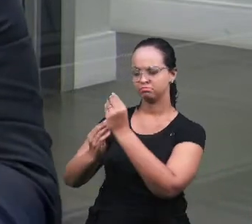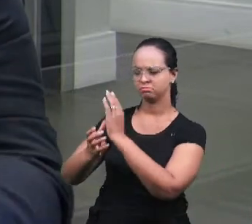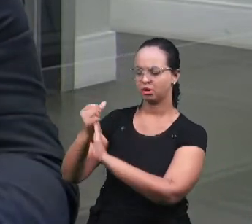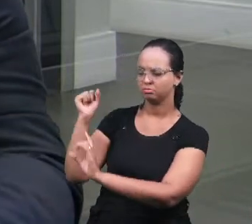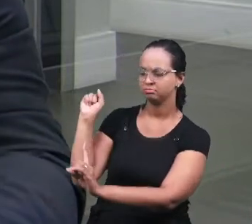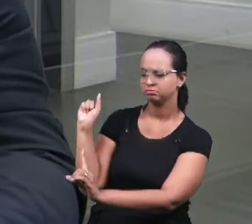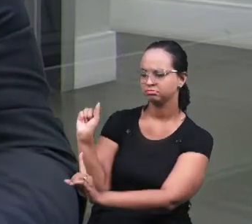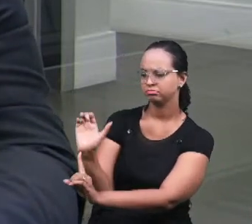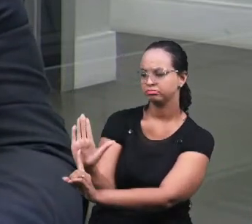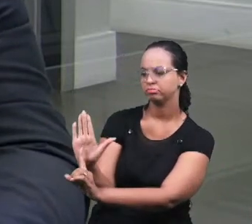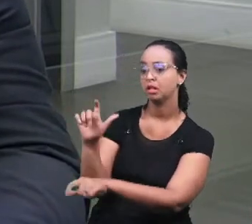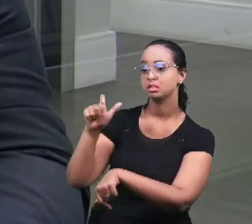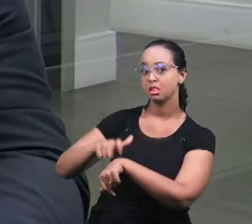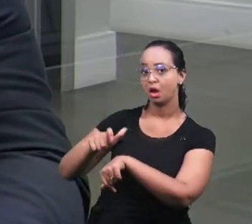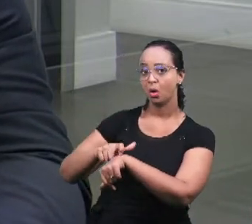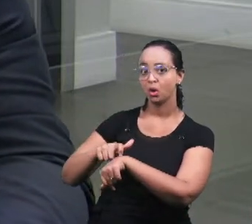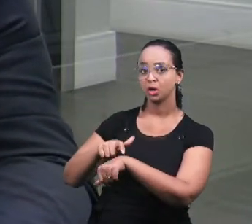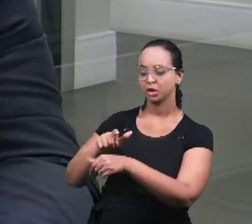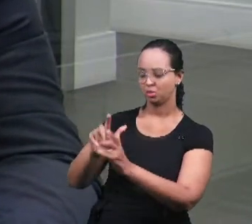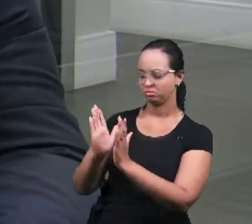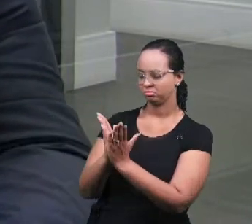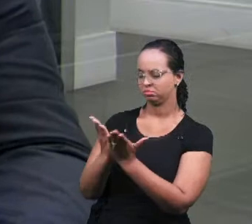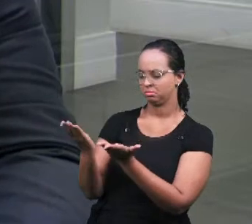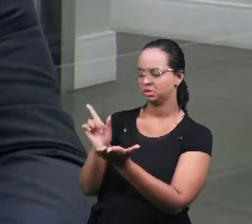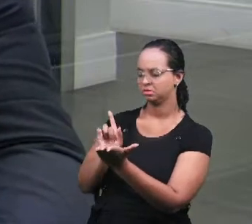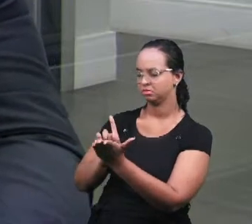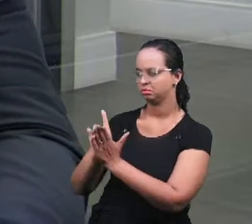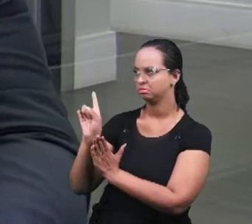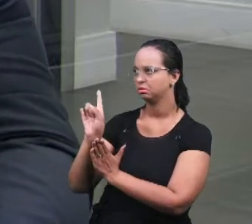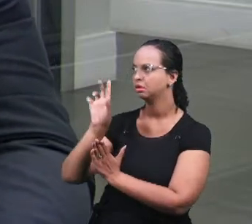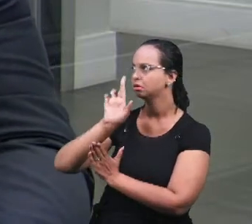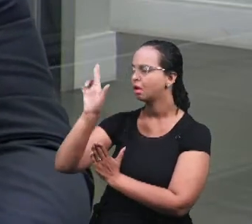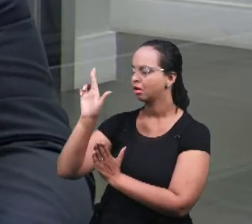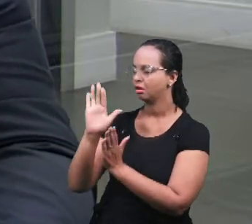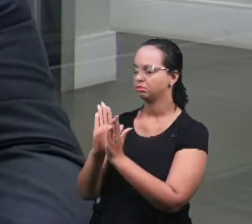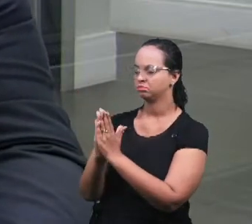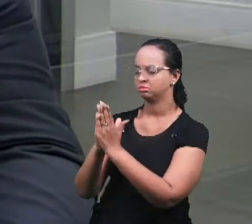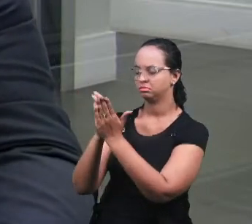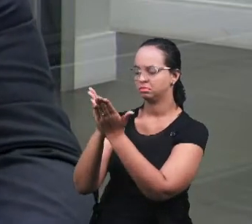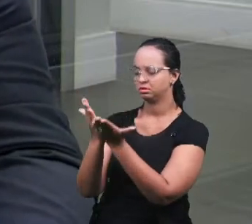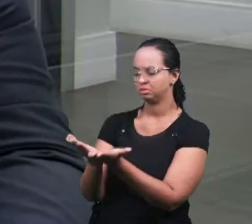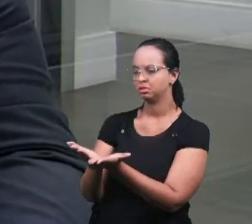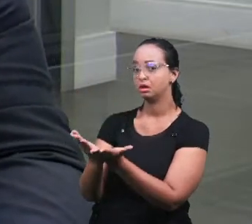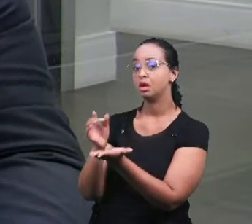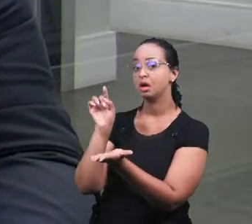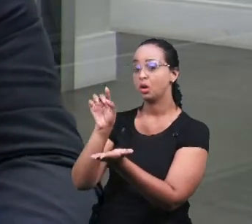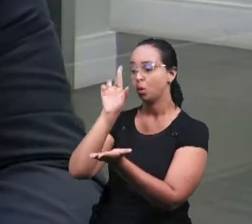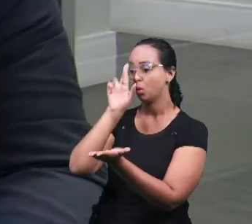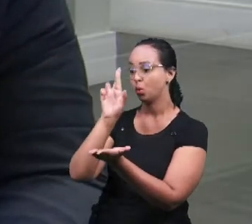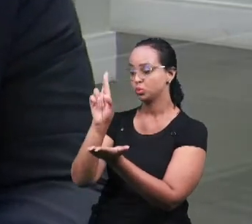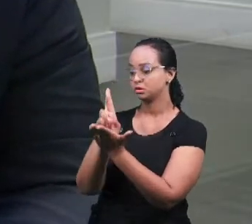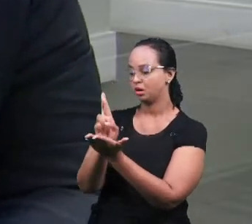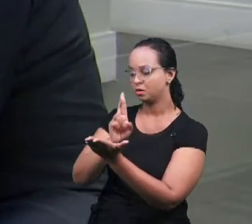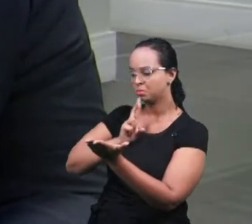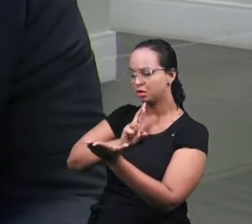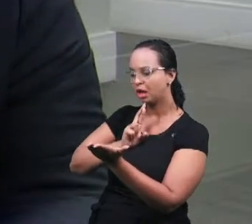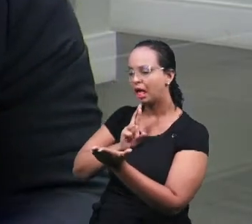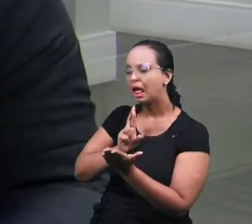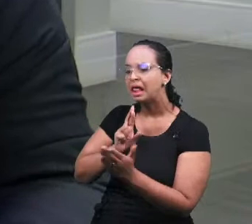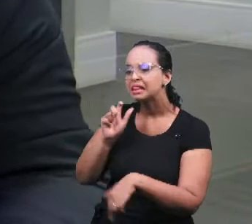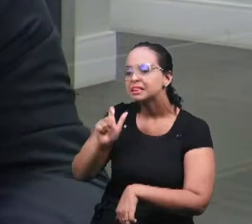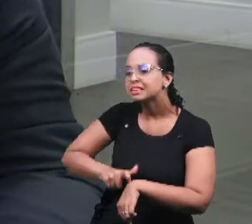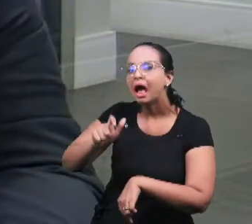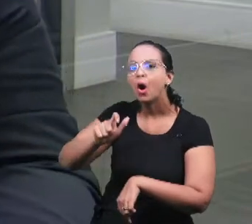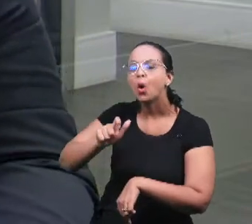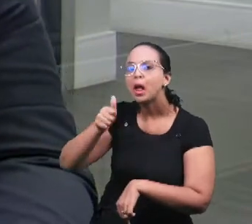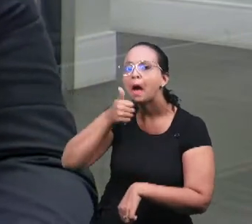E quando eu abri a palavra naquela ocasião, no momento em que eu abri a palavra, o Senhor deu o seguinte texto: e logo a menina se levantou